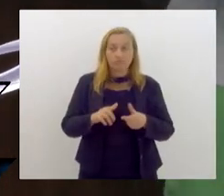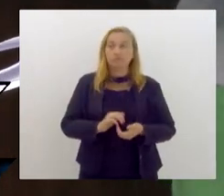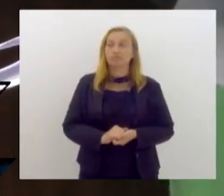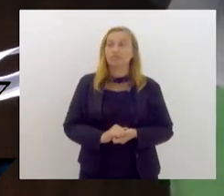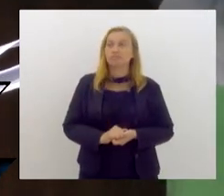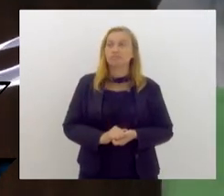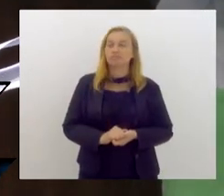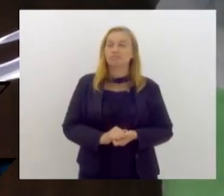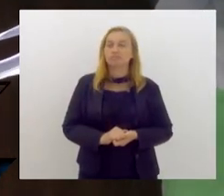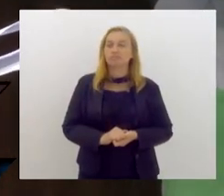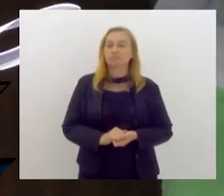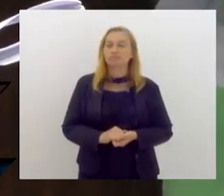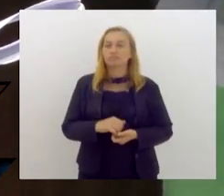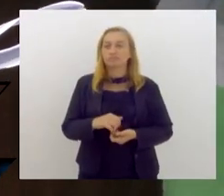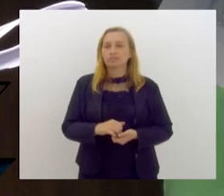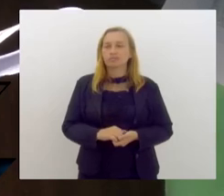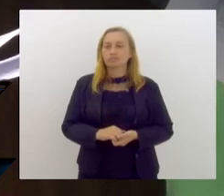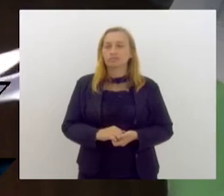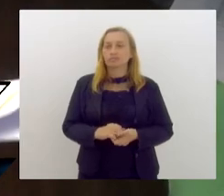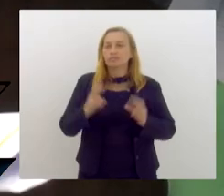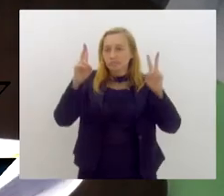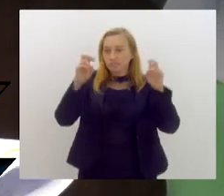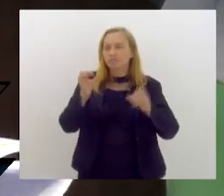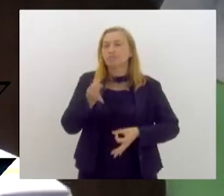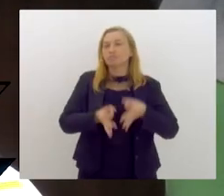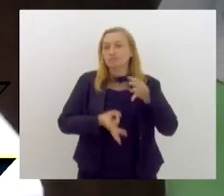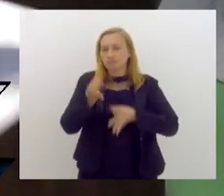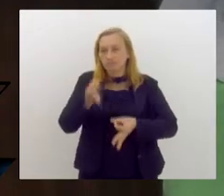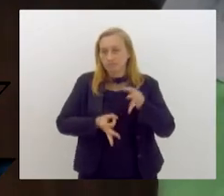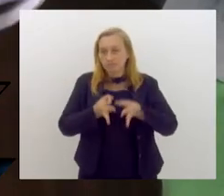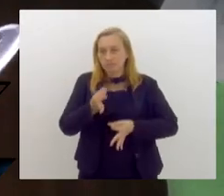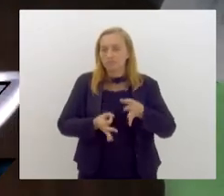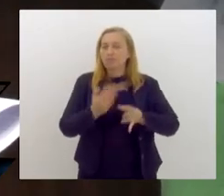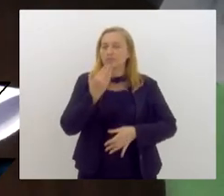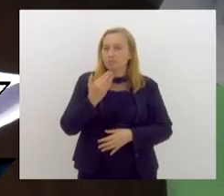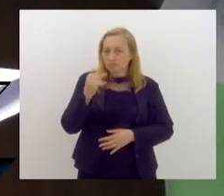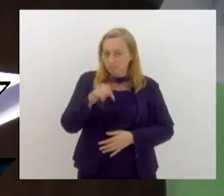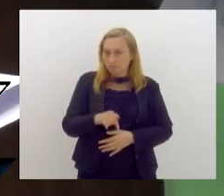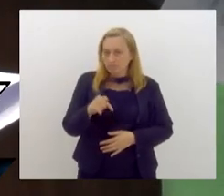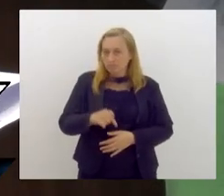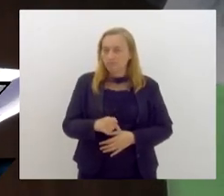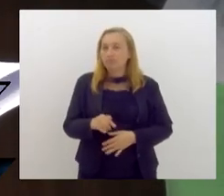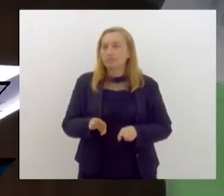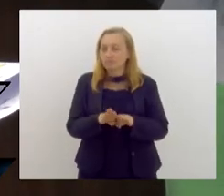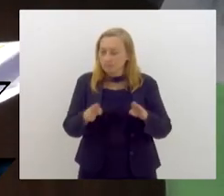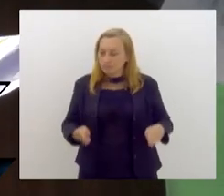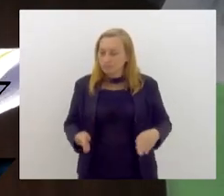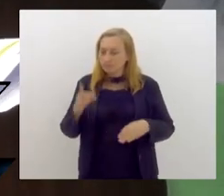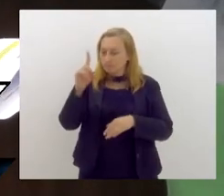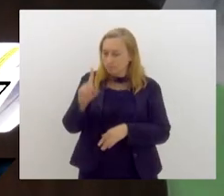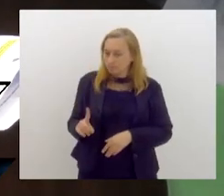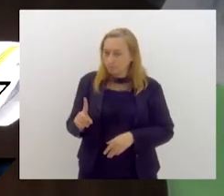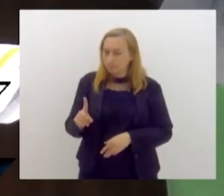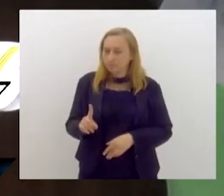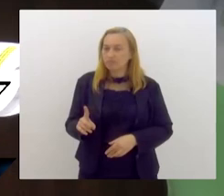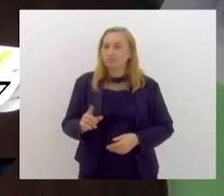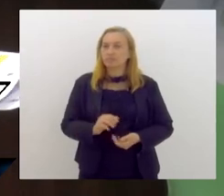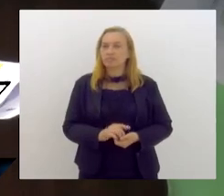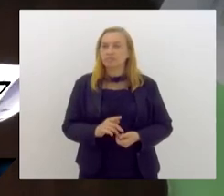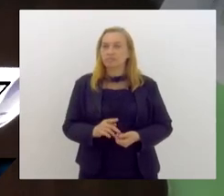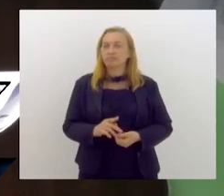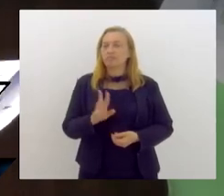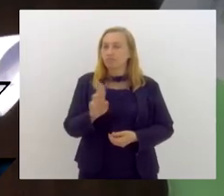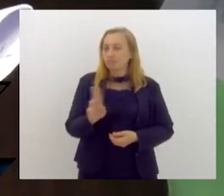procedeu, sem dúvida nenhuma, por uma questão de justiça, pedir aqui à mesa diretora que faça constar